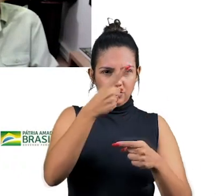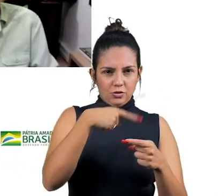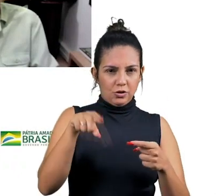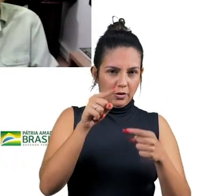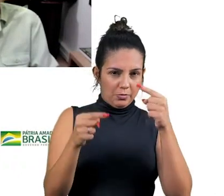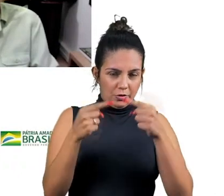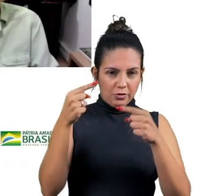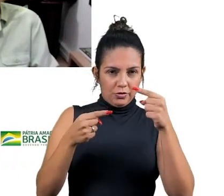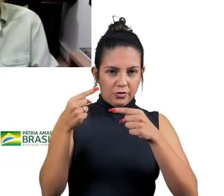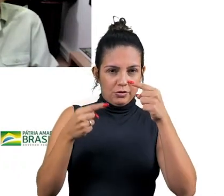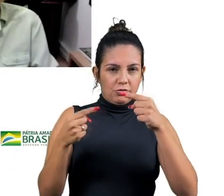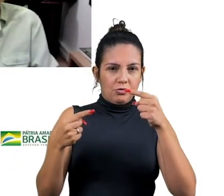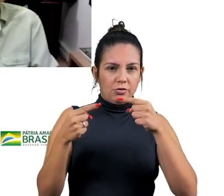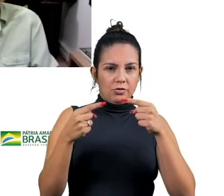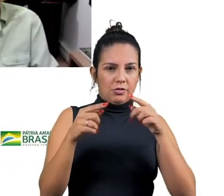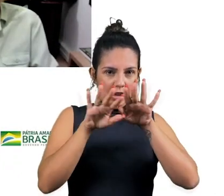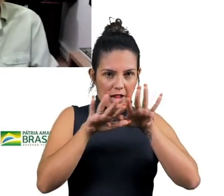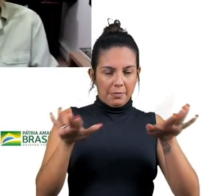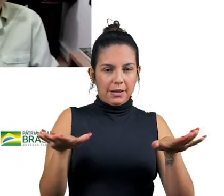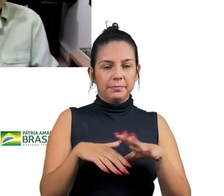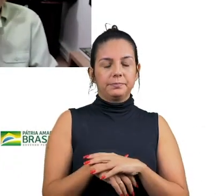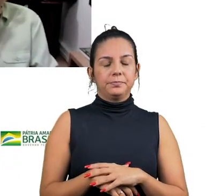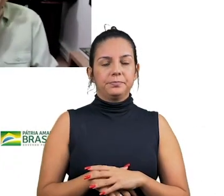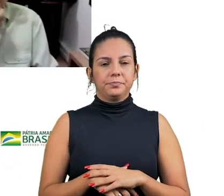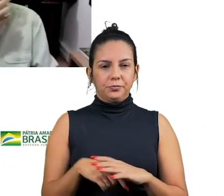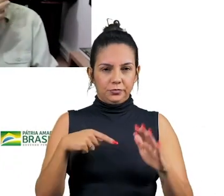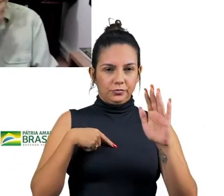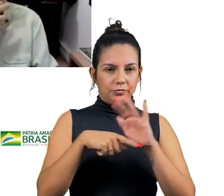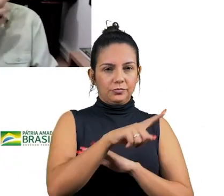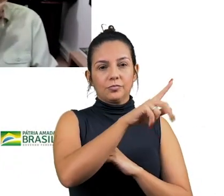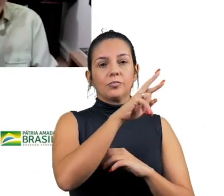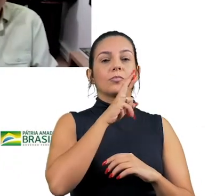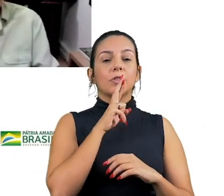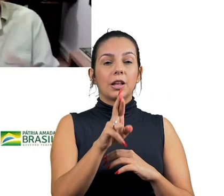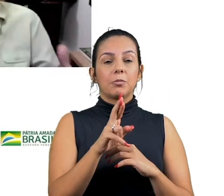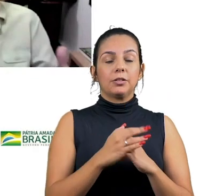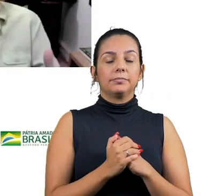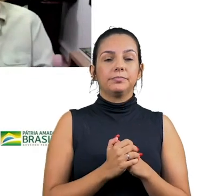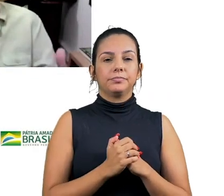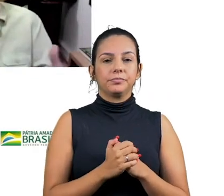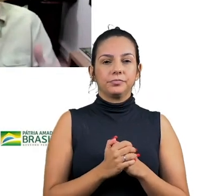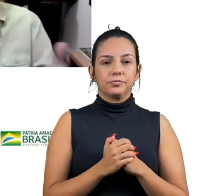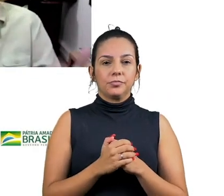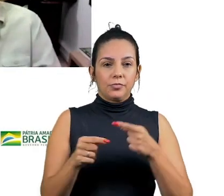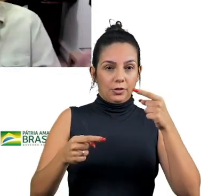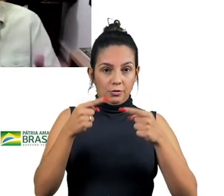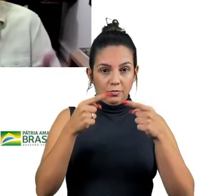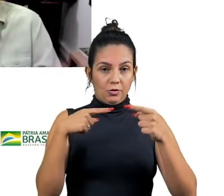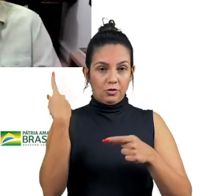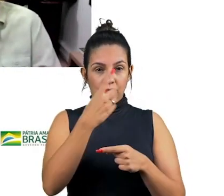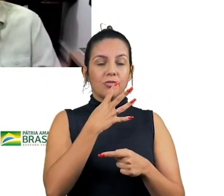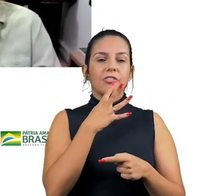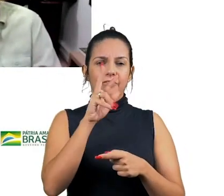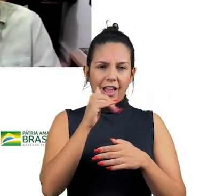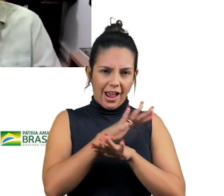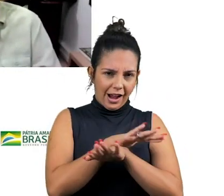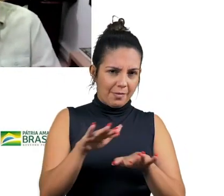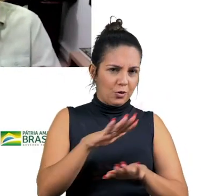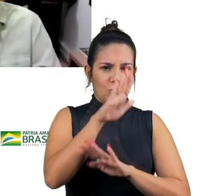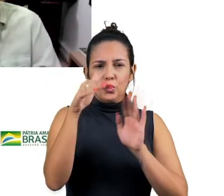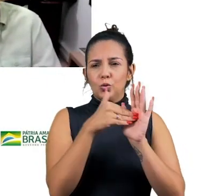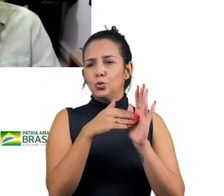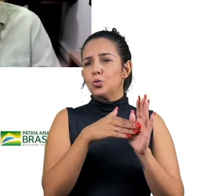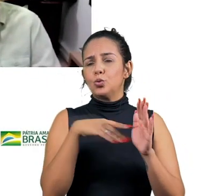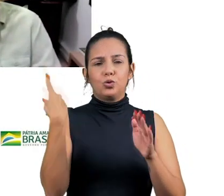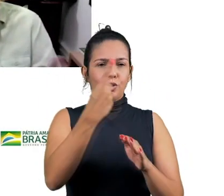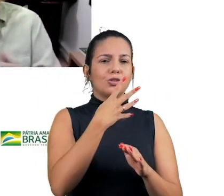política, mas os políticos vão acabar? Não, veja bem, a política como nós a conhecemos vai acabar, como tudo que nós conhecemos